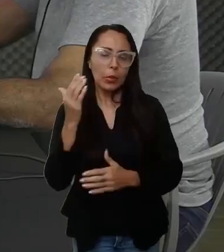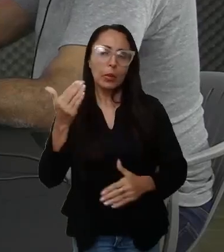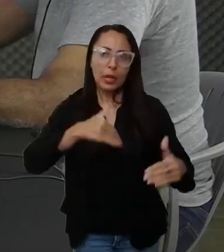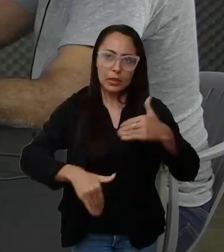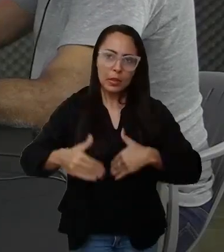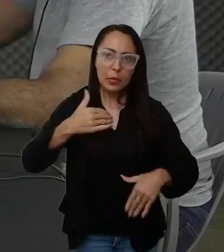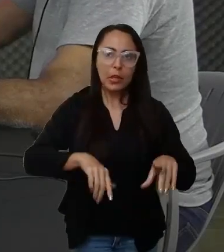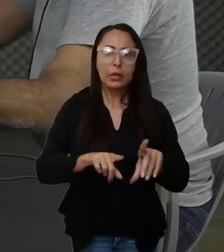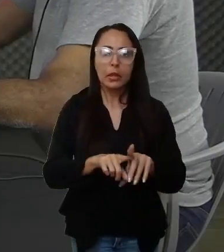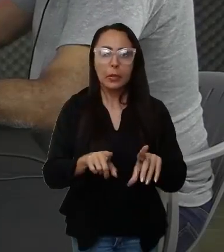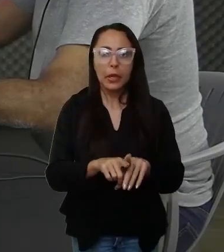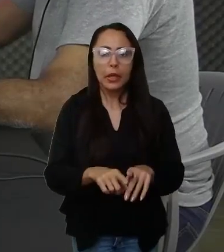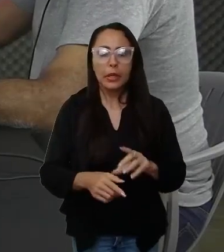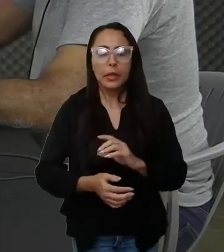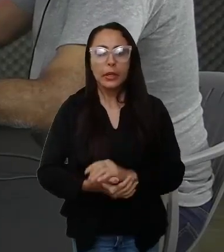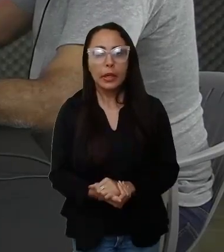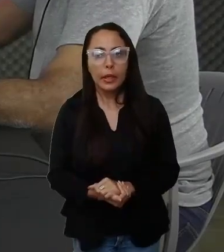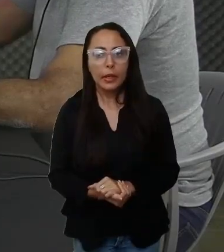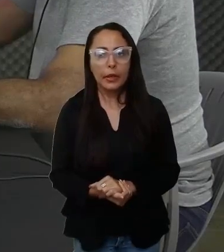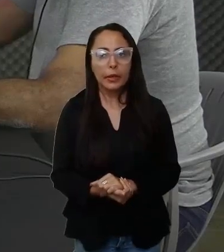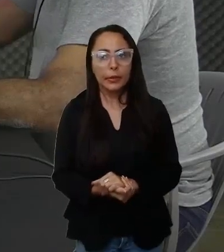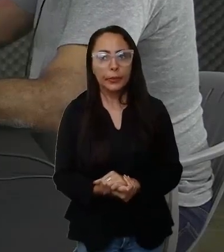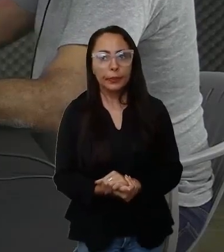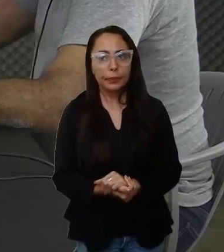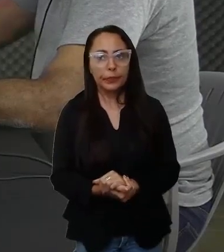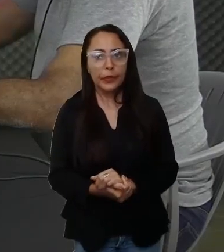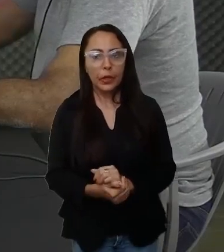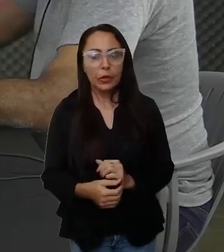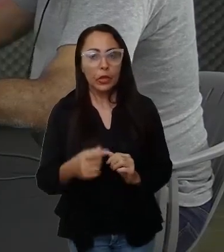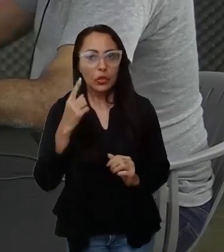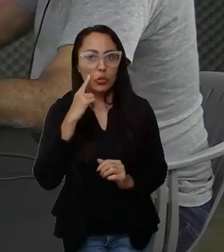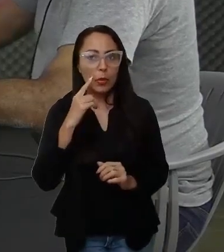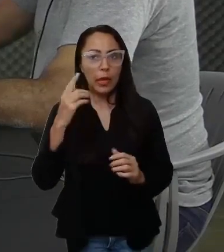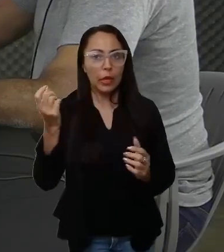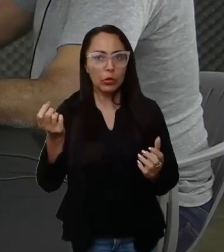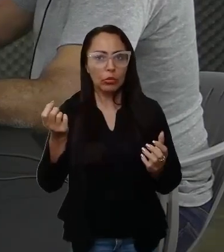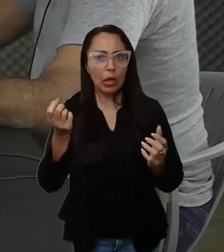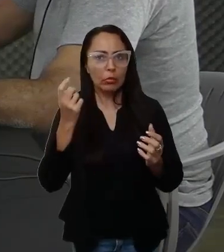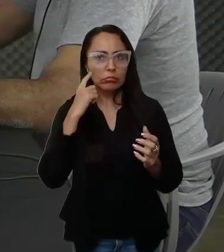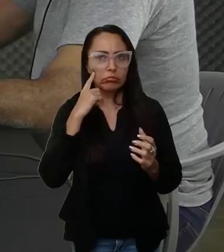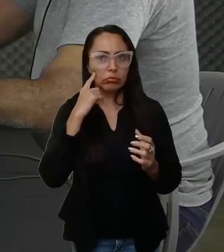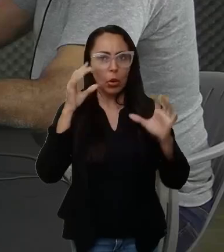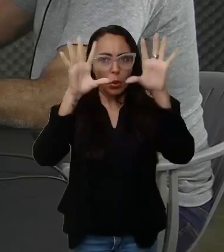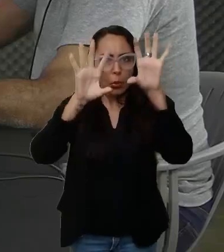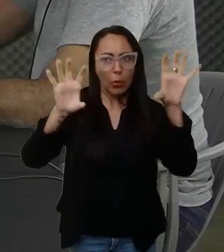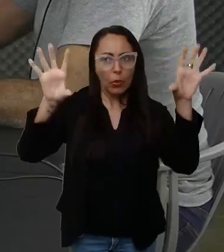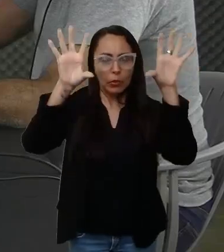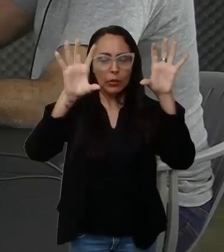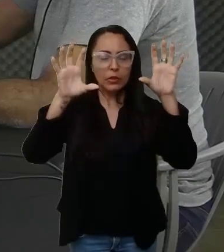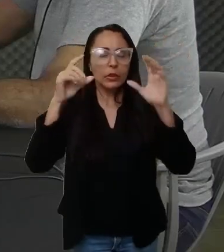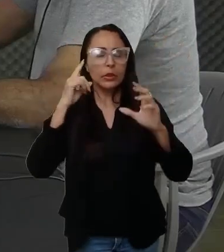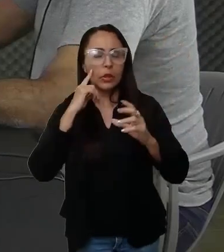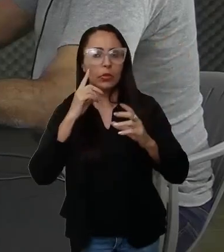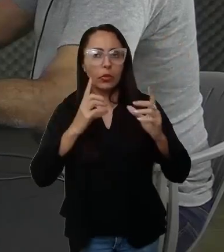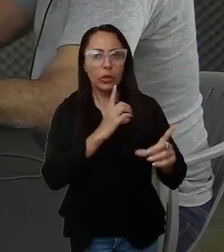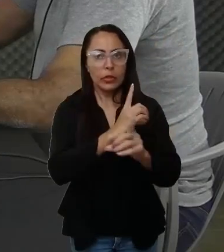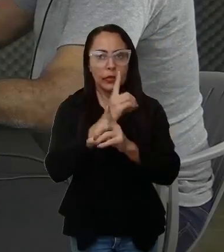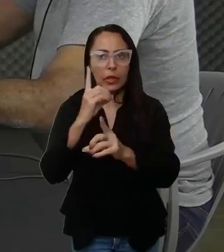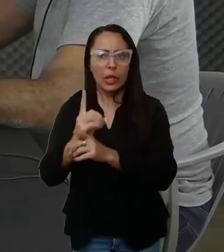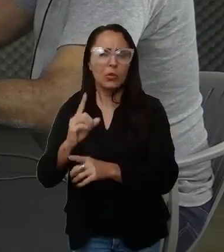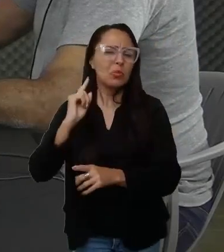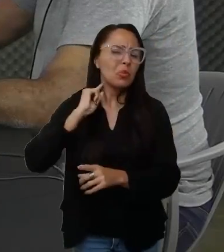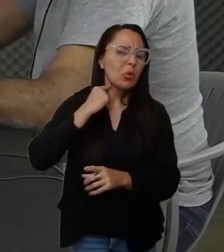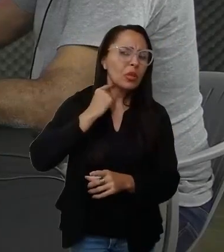com relação a aspectos meteorológicos em si. Então foi identificado as fontes poluidoras e